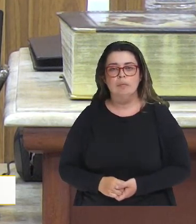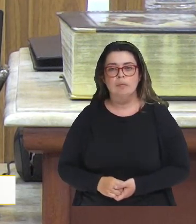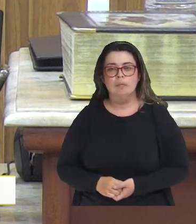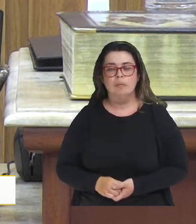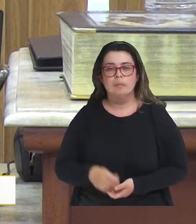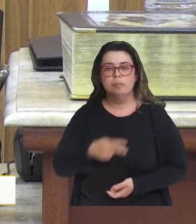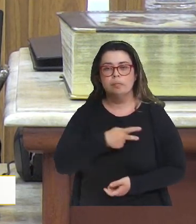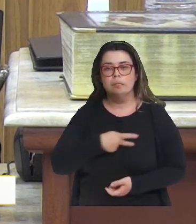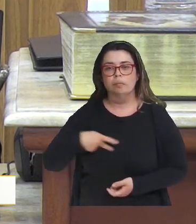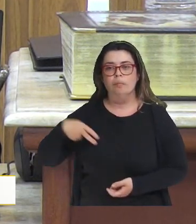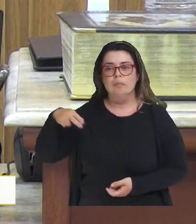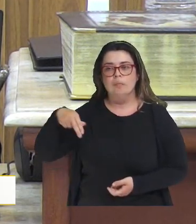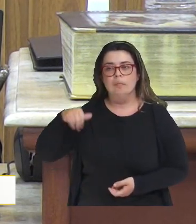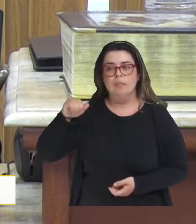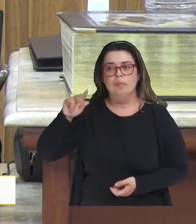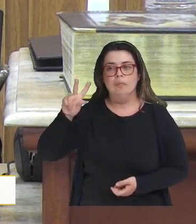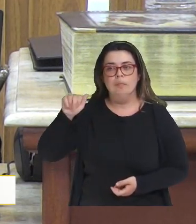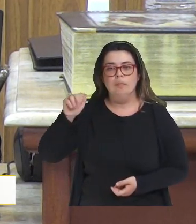Nivaldo dos Santos. Sim.